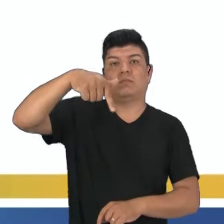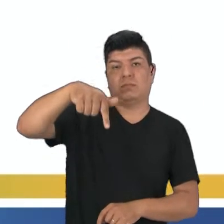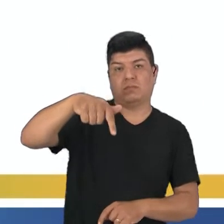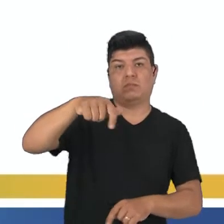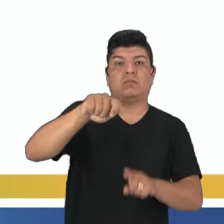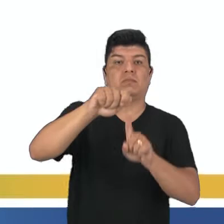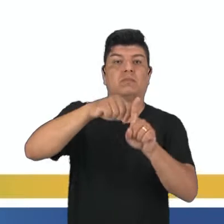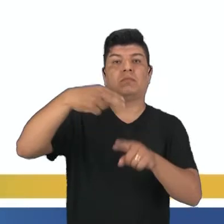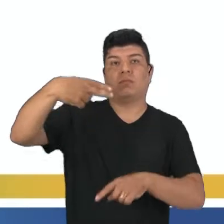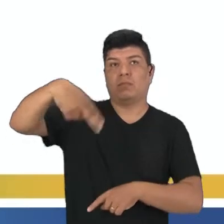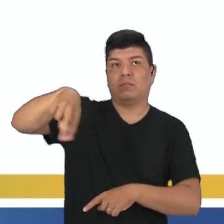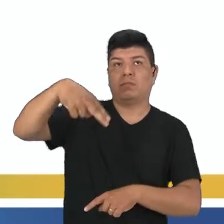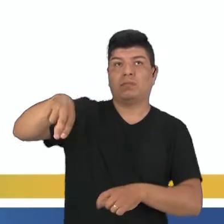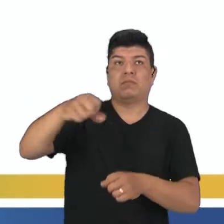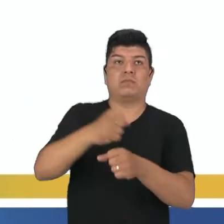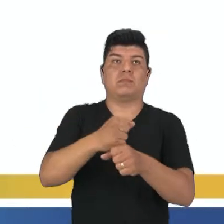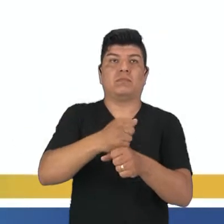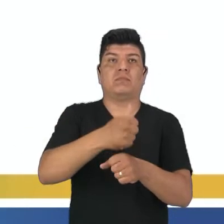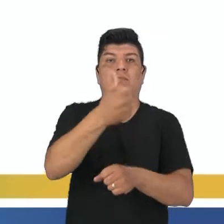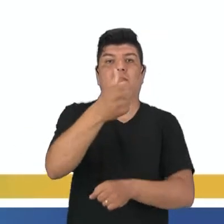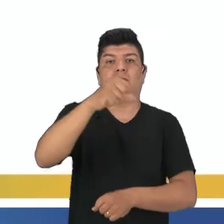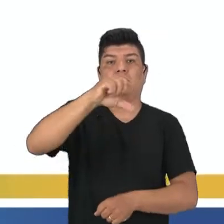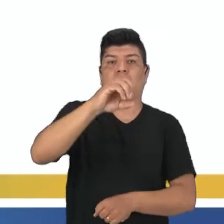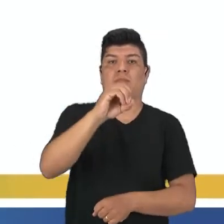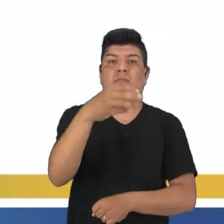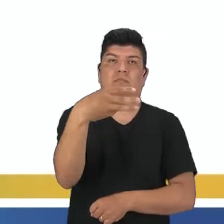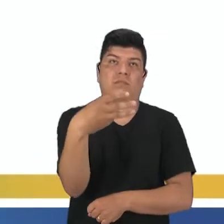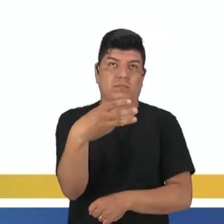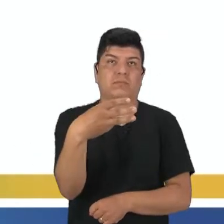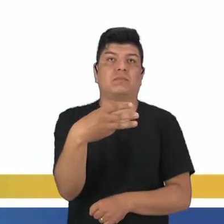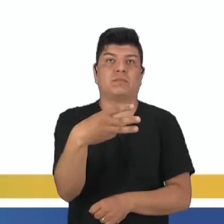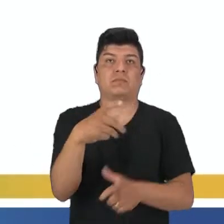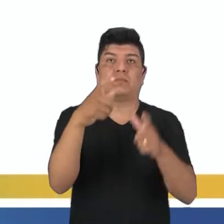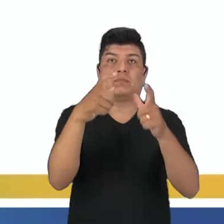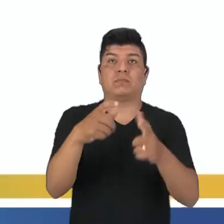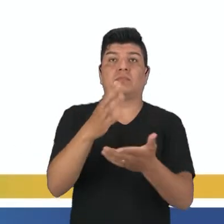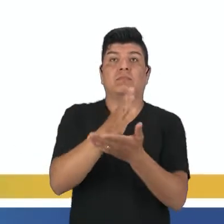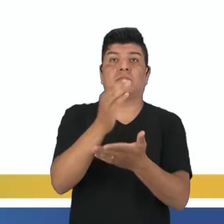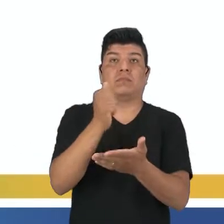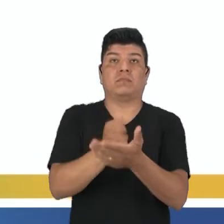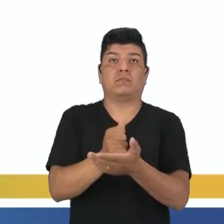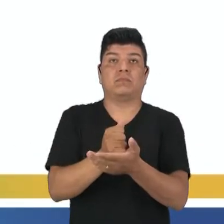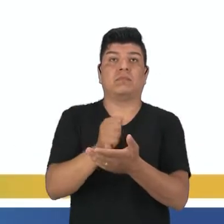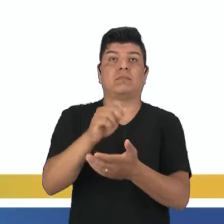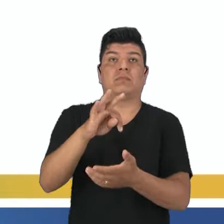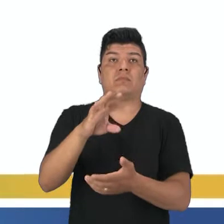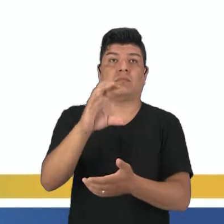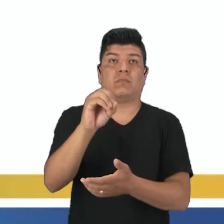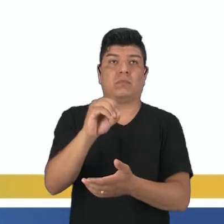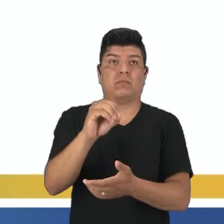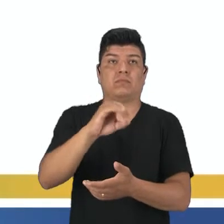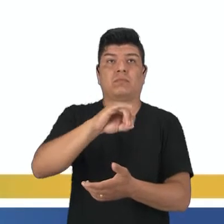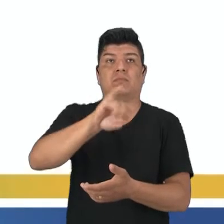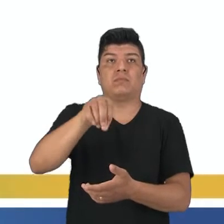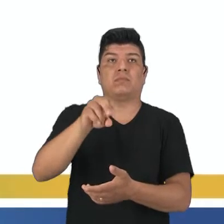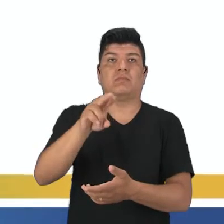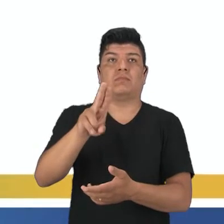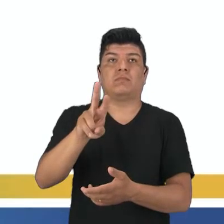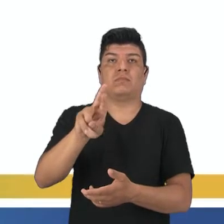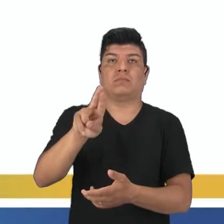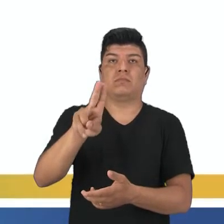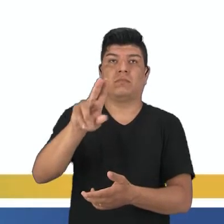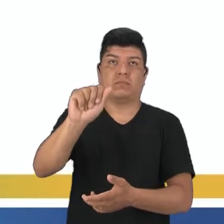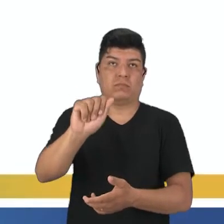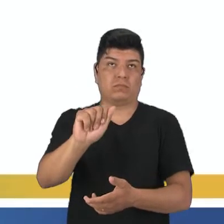foi o território do Acre dividido em 3 departamentos: Alto Juruá, Alto Purus e Alto Acre.